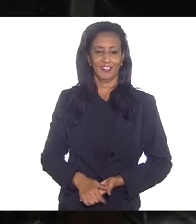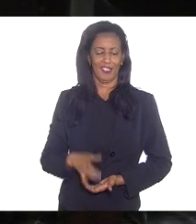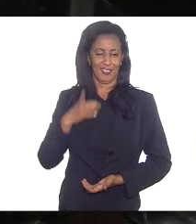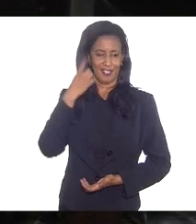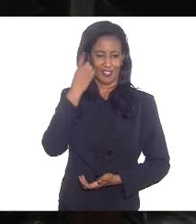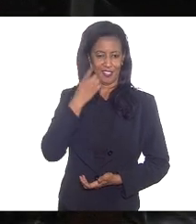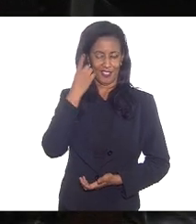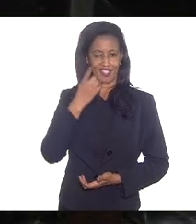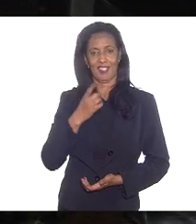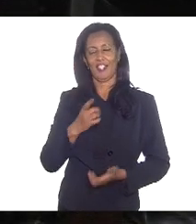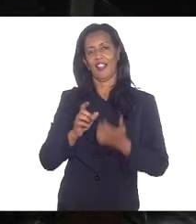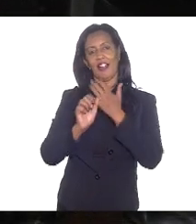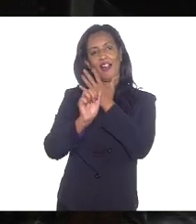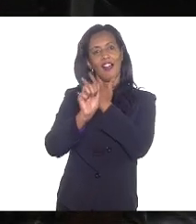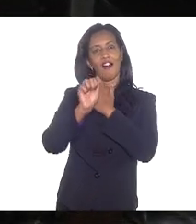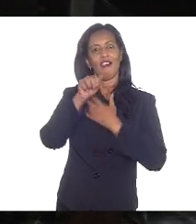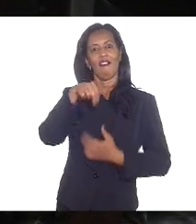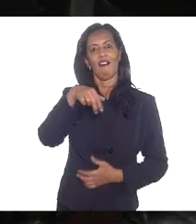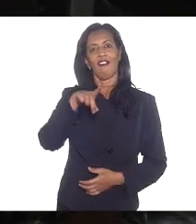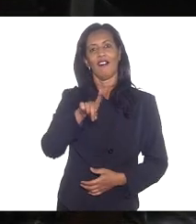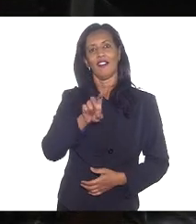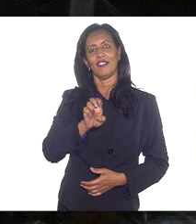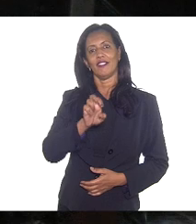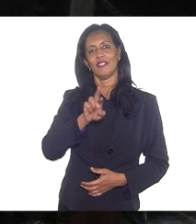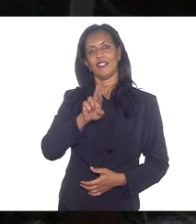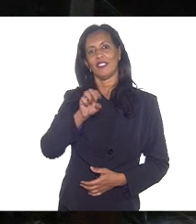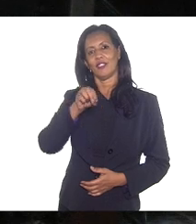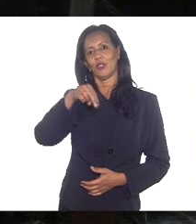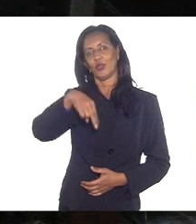Deputado Anderson Moraes.